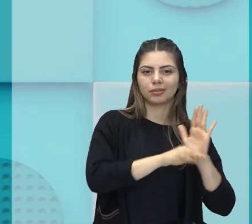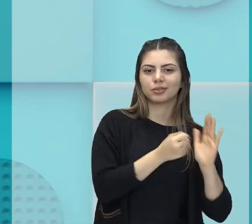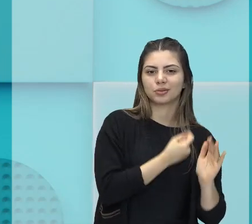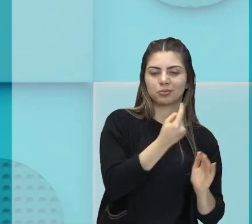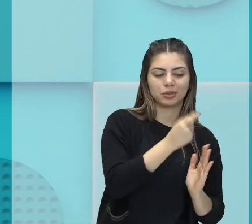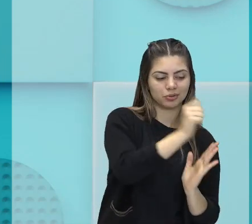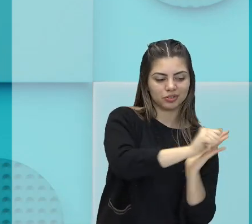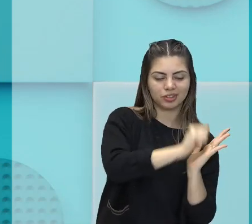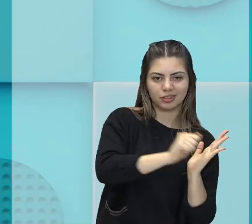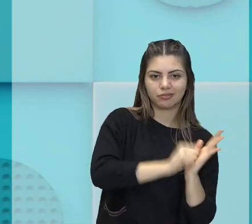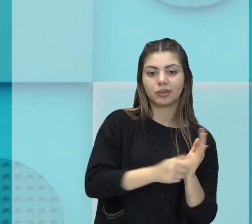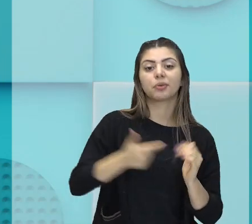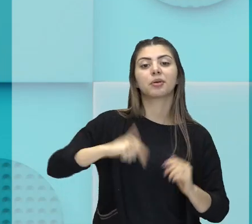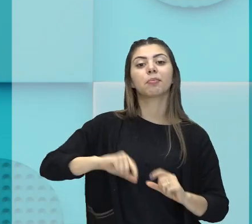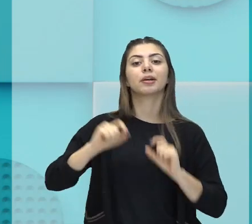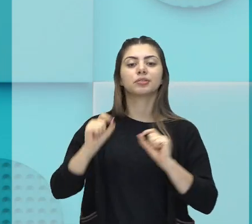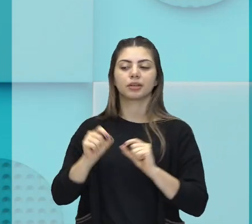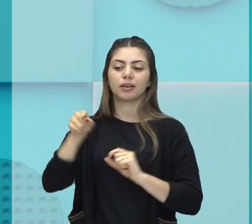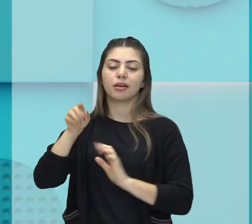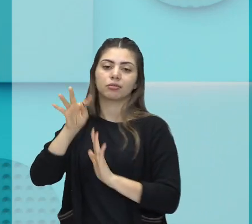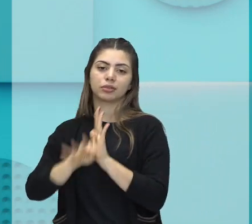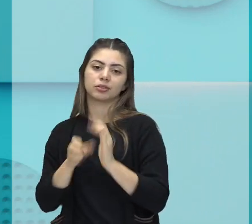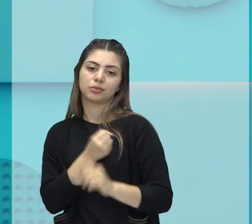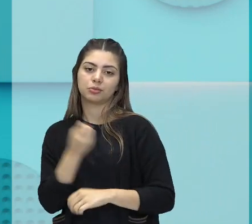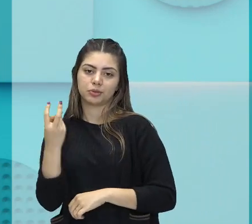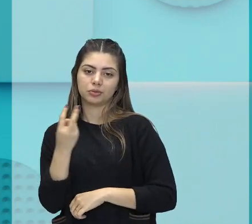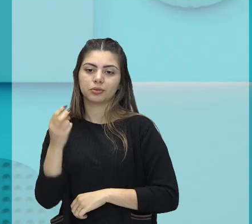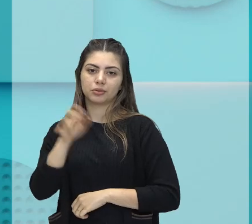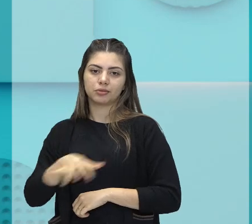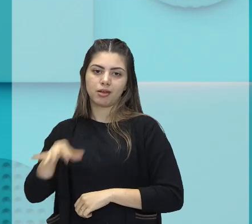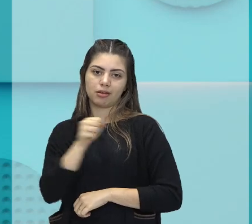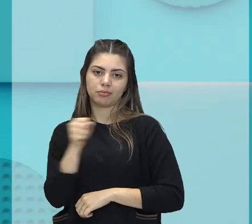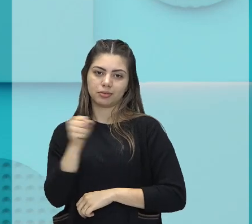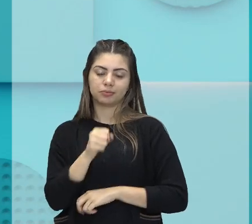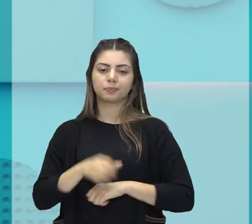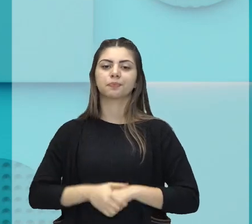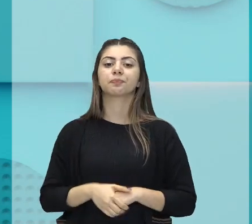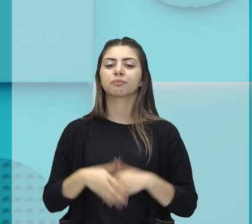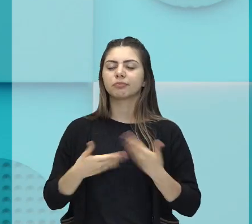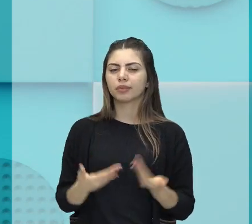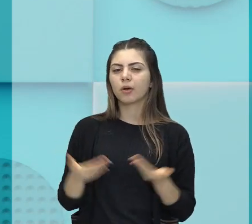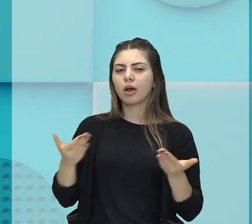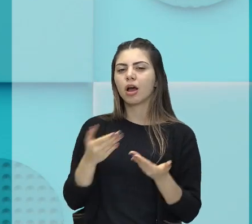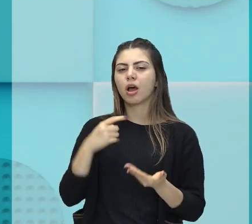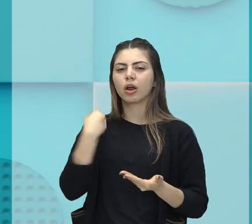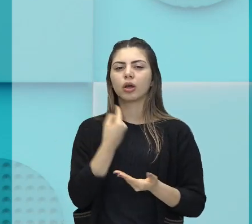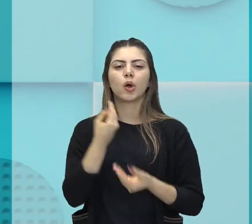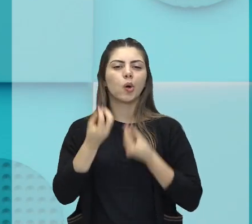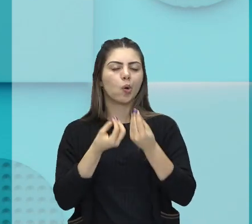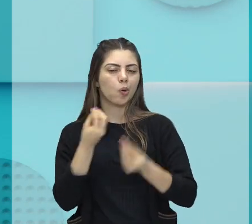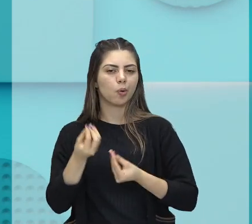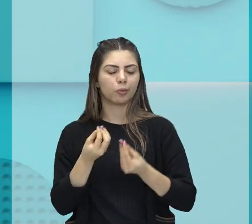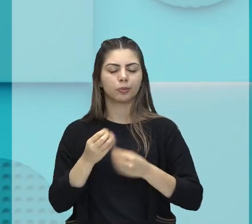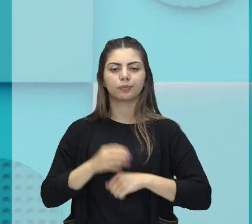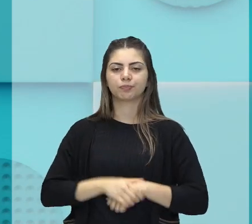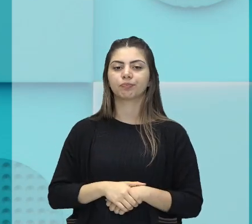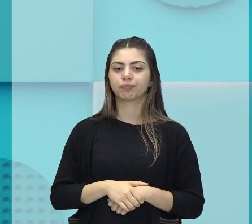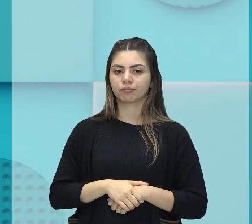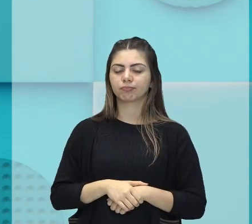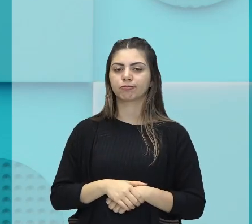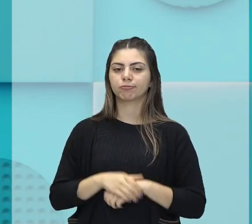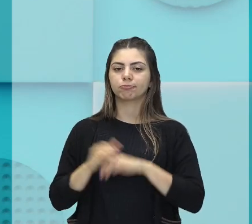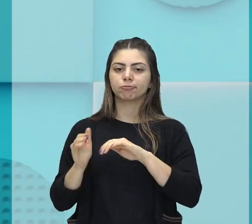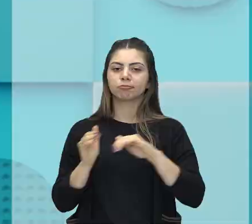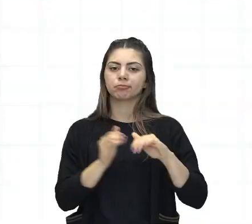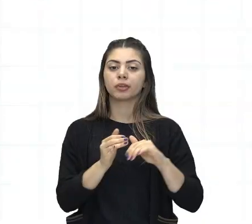também interagimos aí com o texto jornalístico. Vamos conhecer agora o tipo